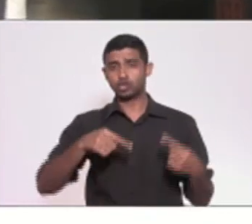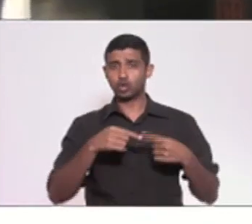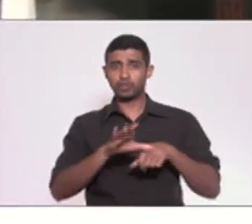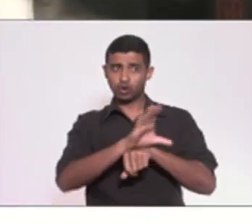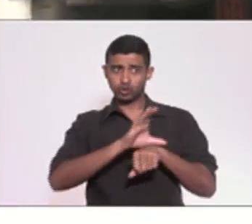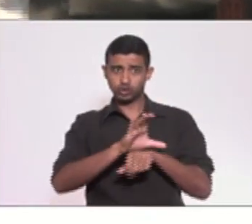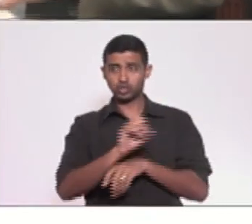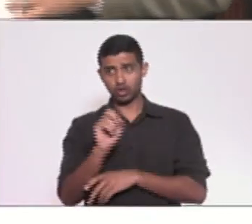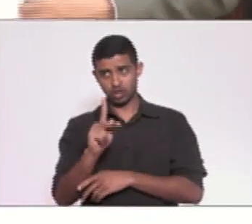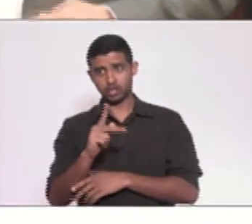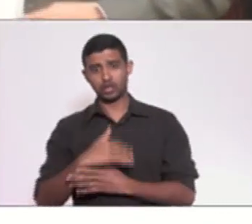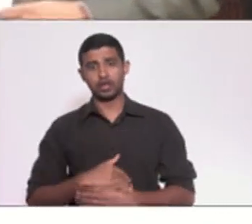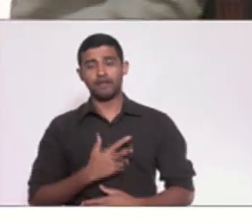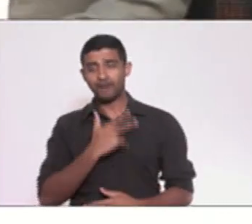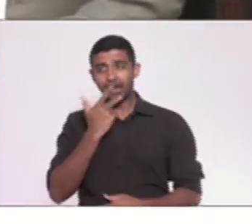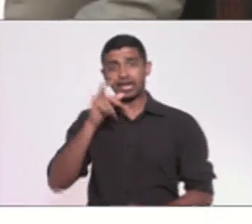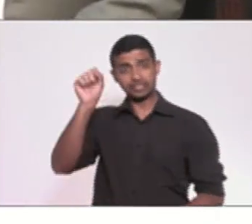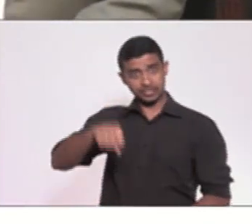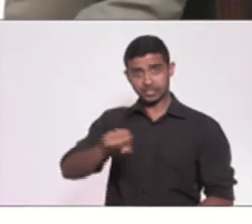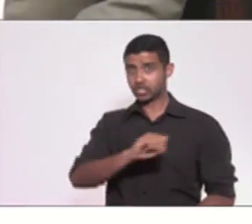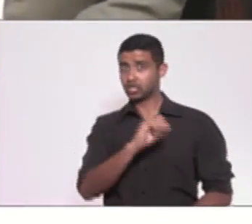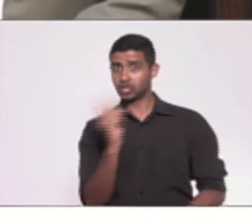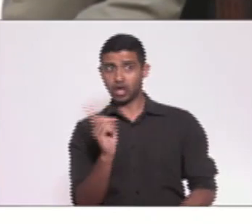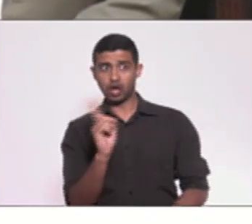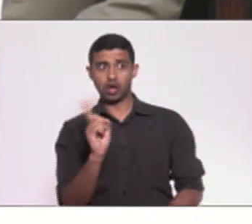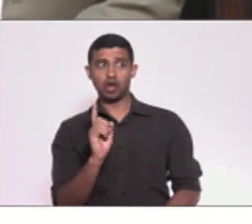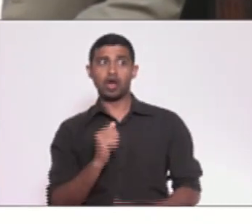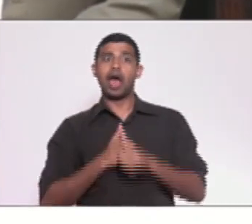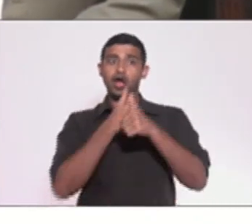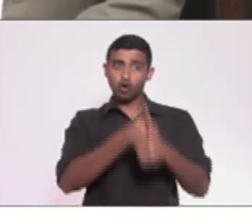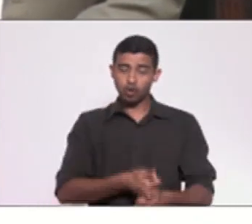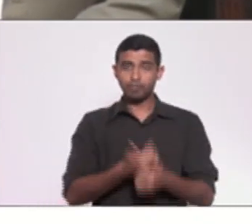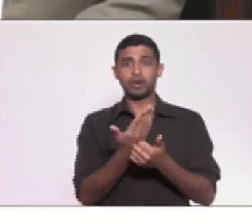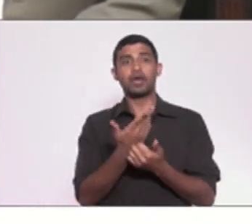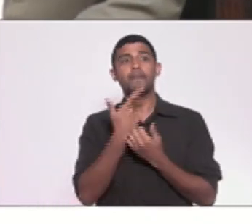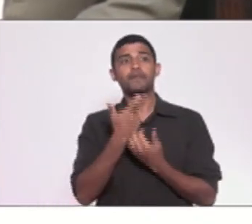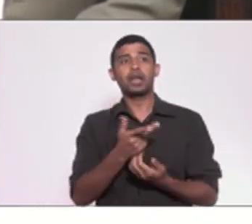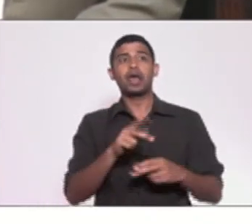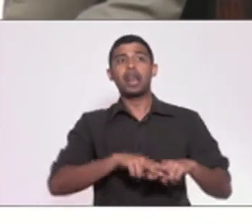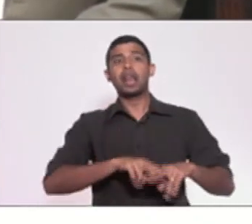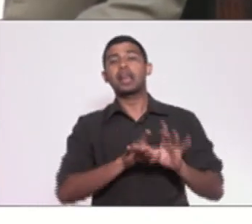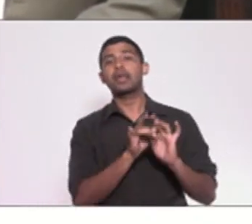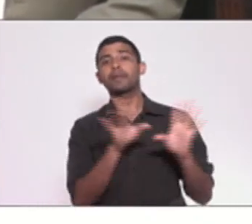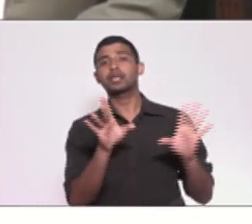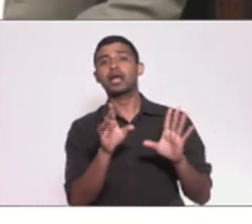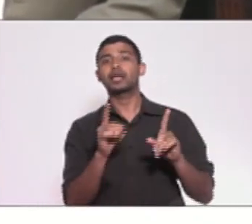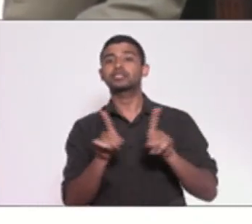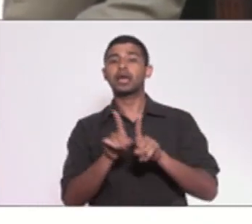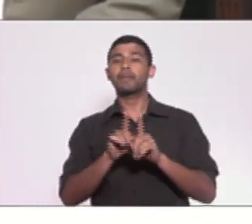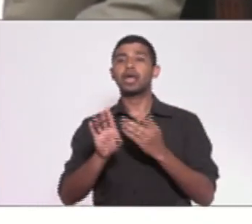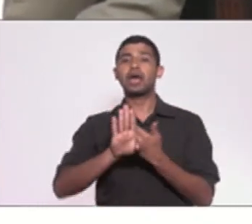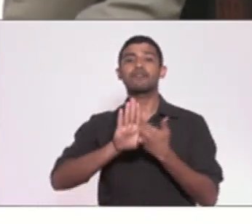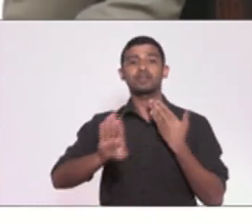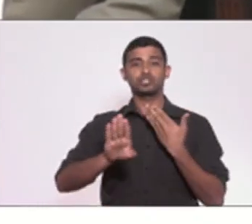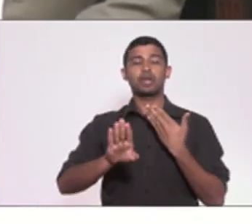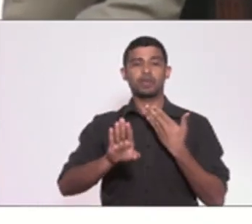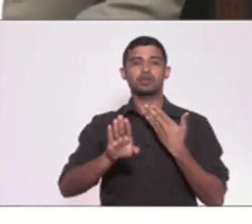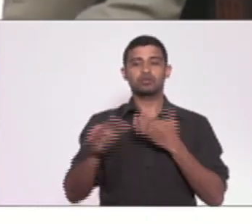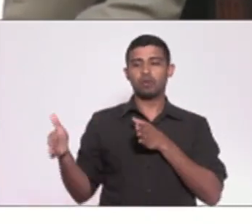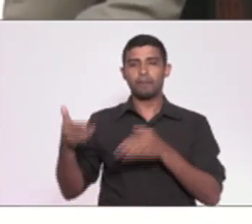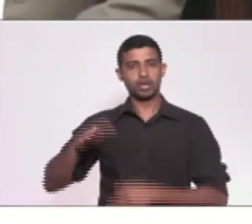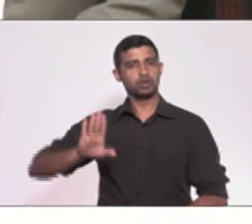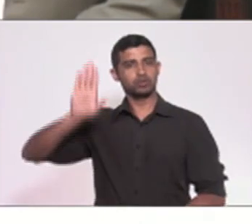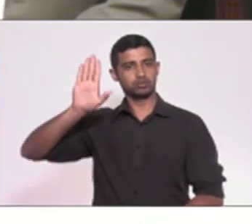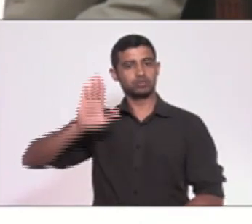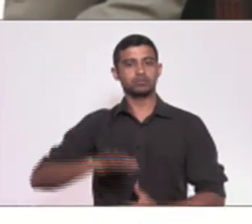não, a favor ou contra o PR, com consequência da liberdade e o afastamento do mandato,